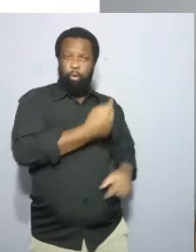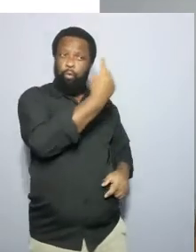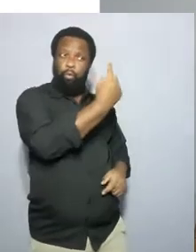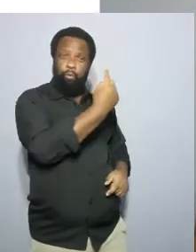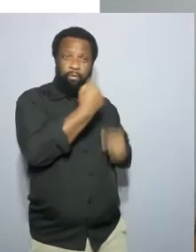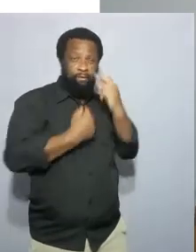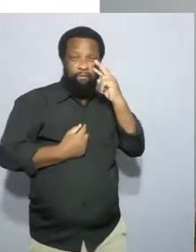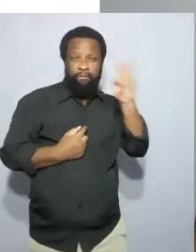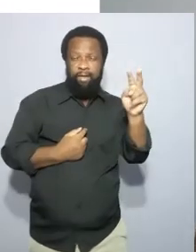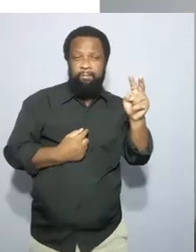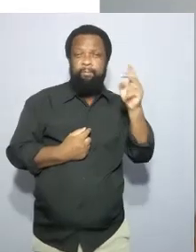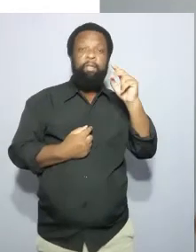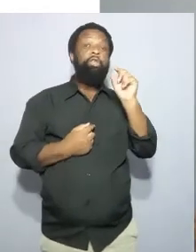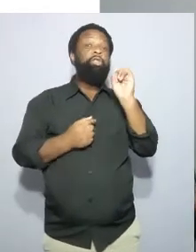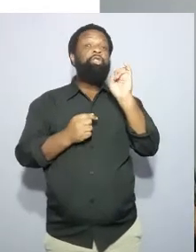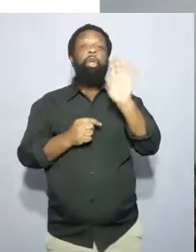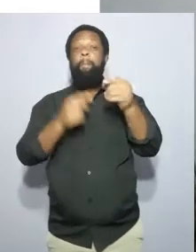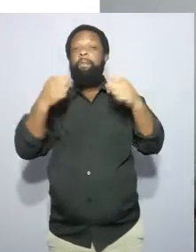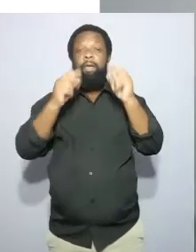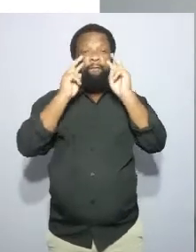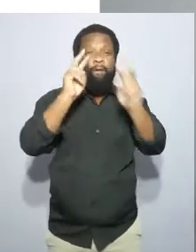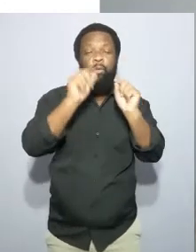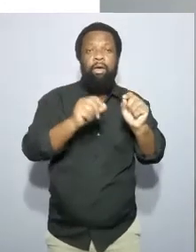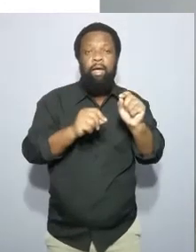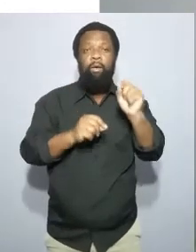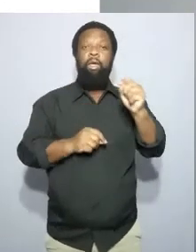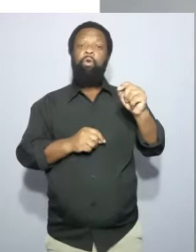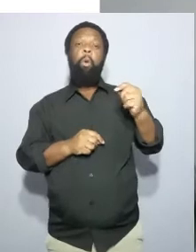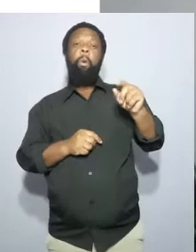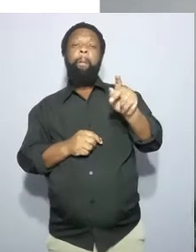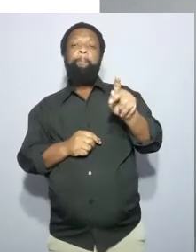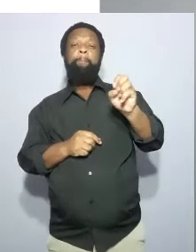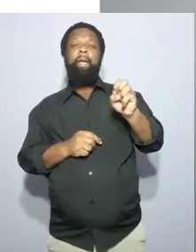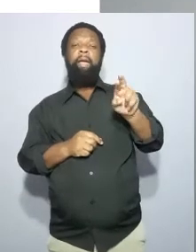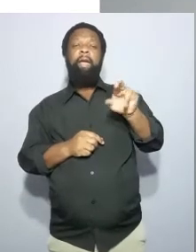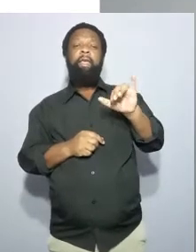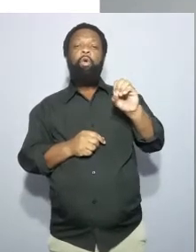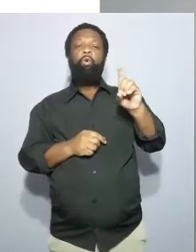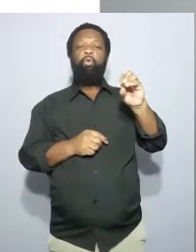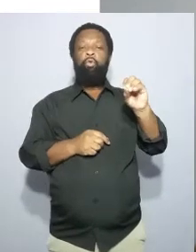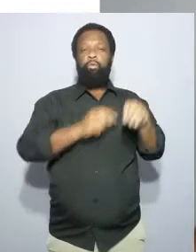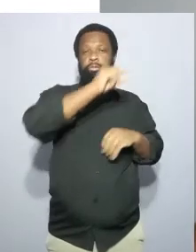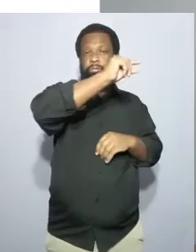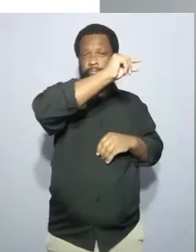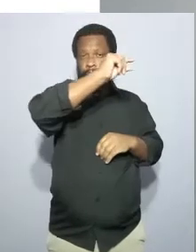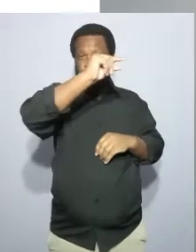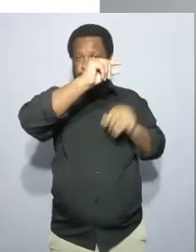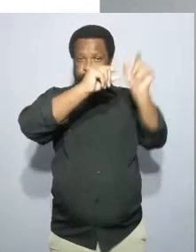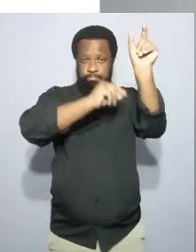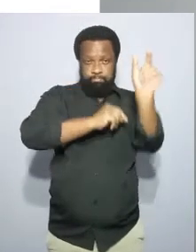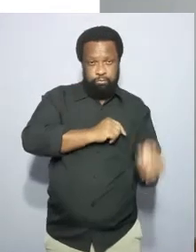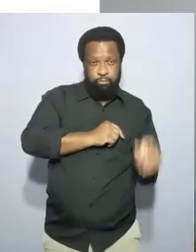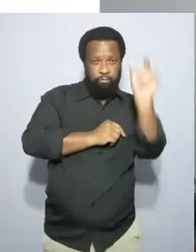olharmos... A gente só precisa olhar para o período, para a gente poder decidir quem tem o maior